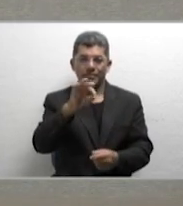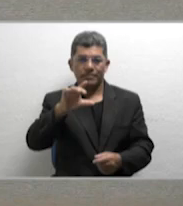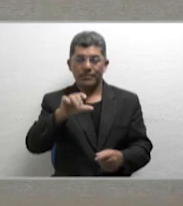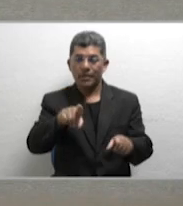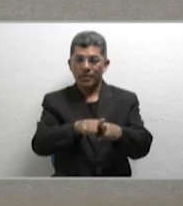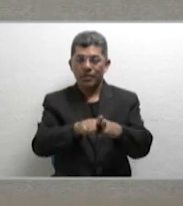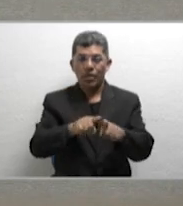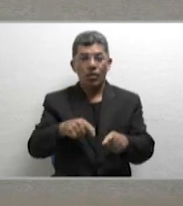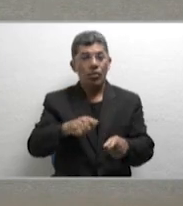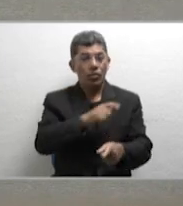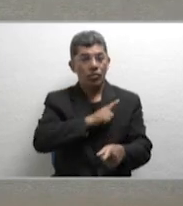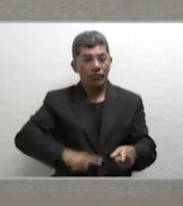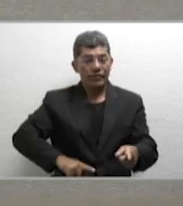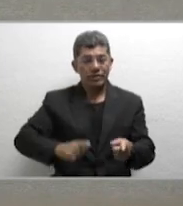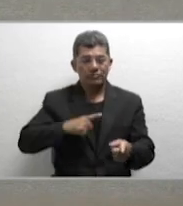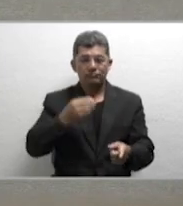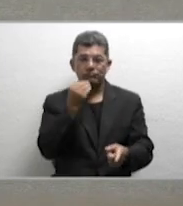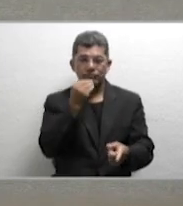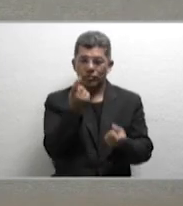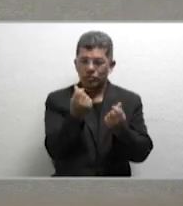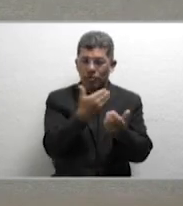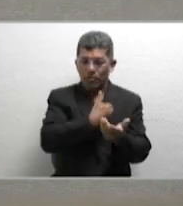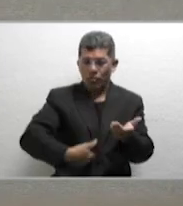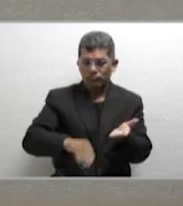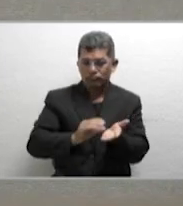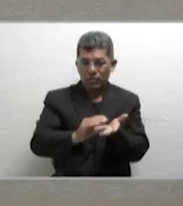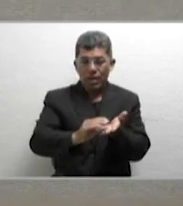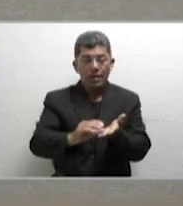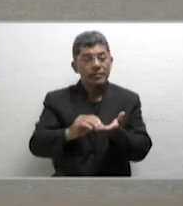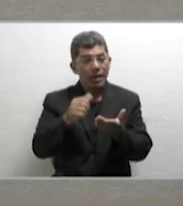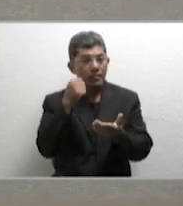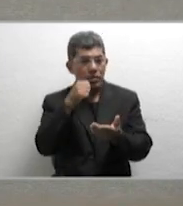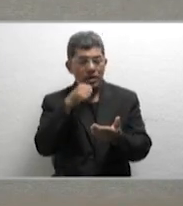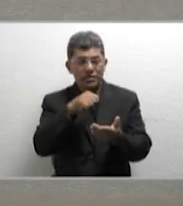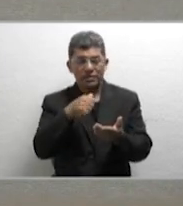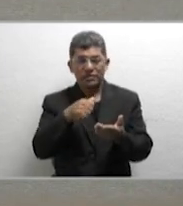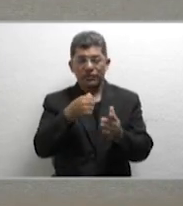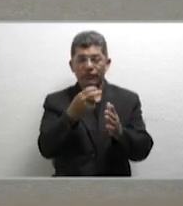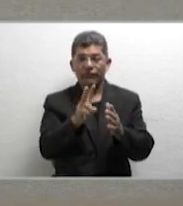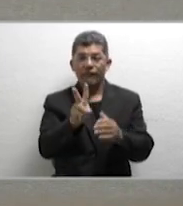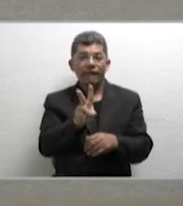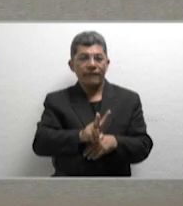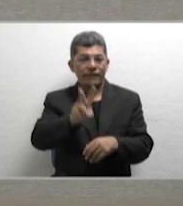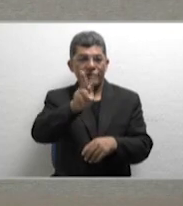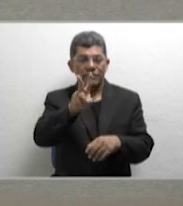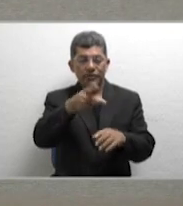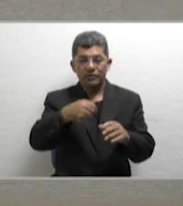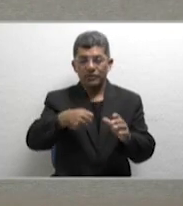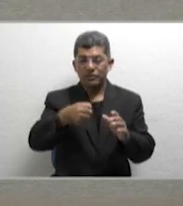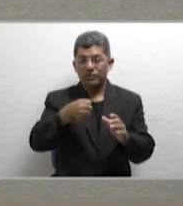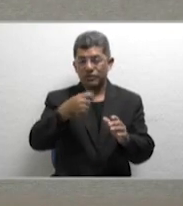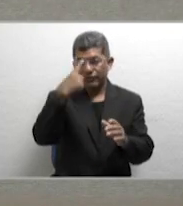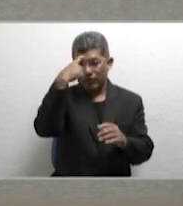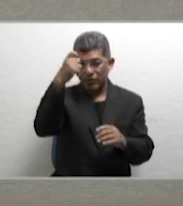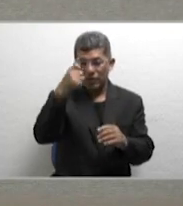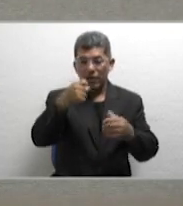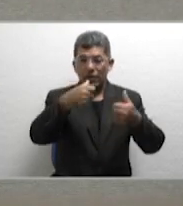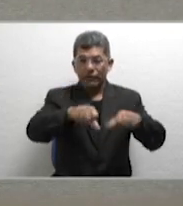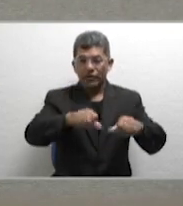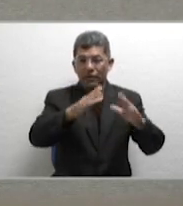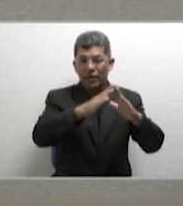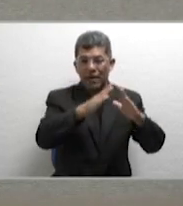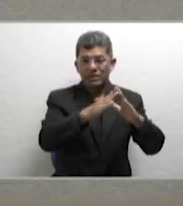com dinheiro público a mulheres que vivem em abrigos, vítimas de violência, que moram abrigadas em albergues com seus